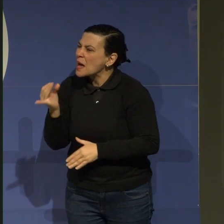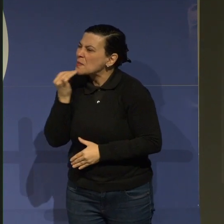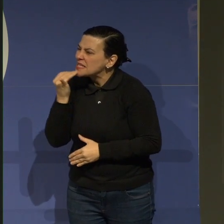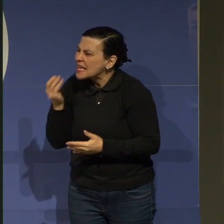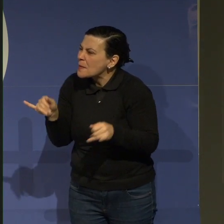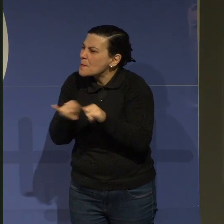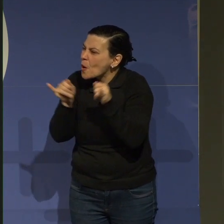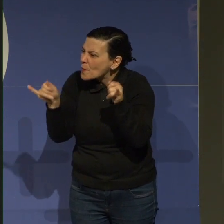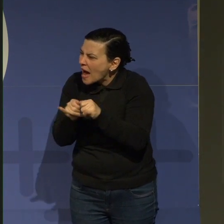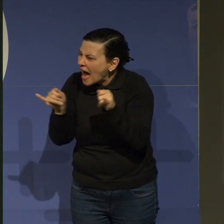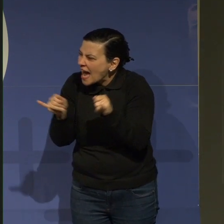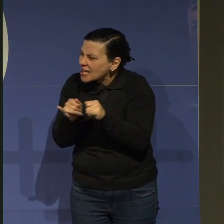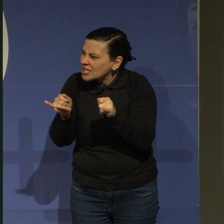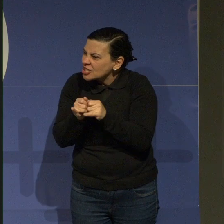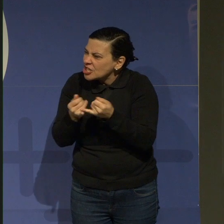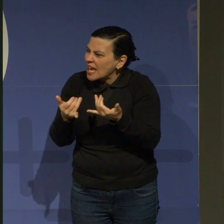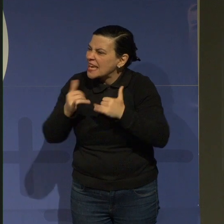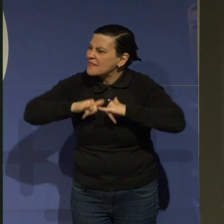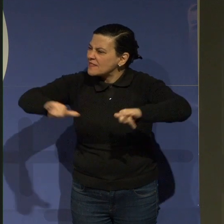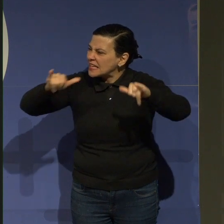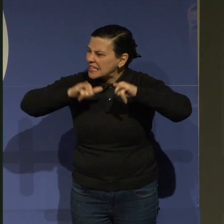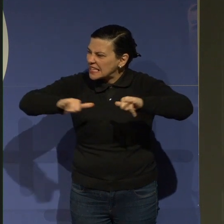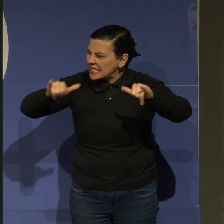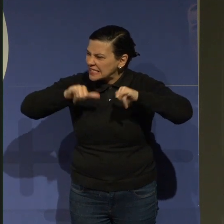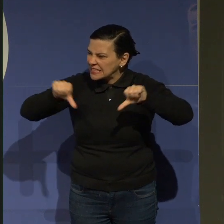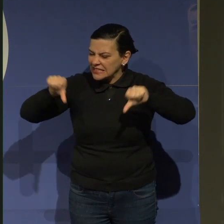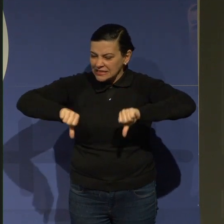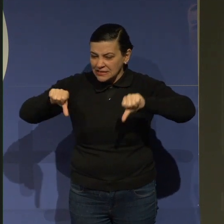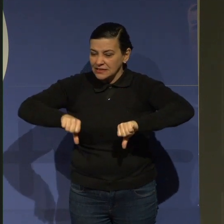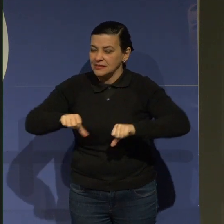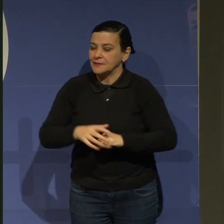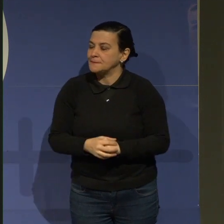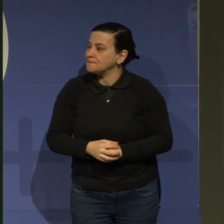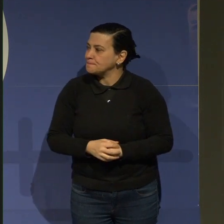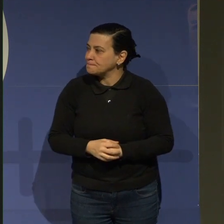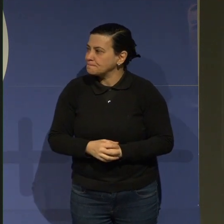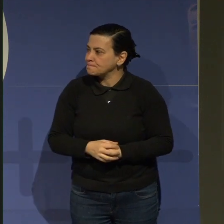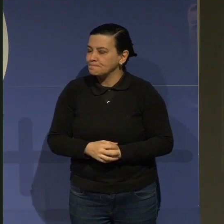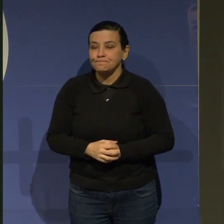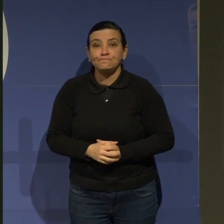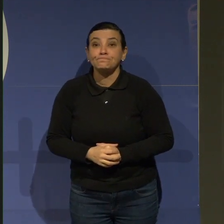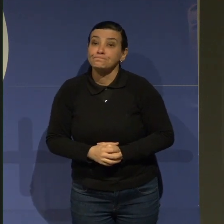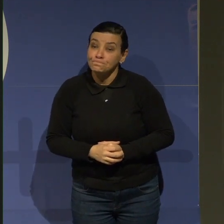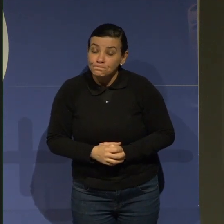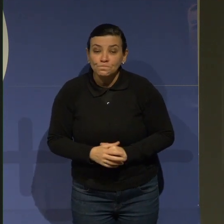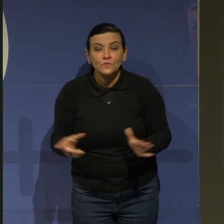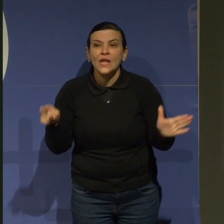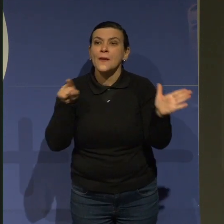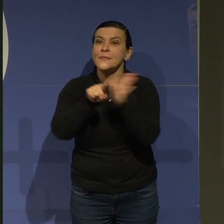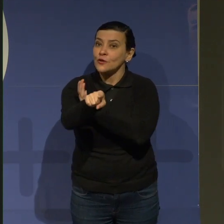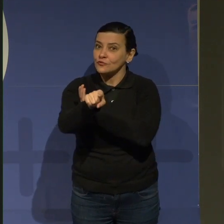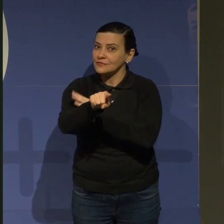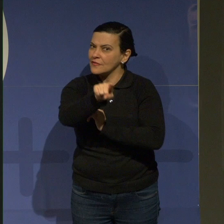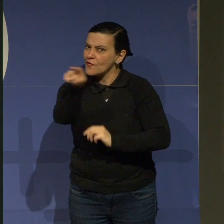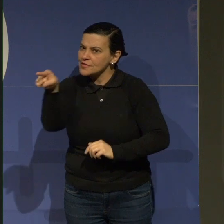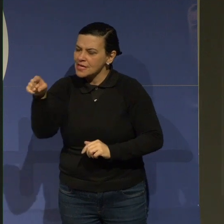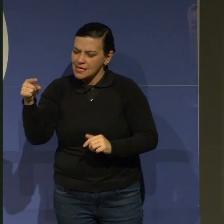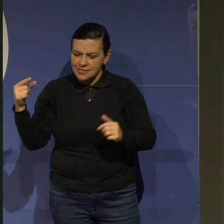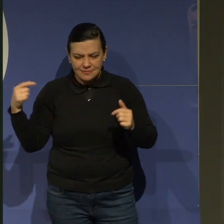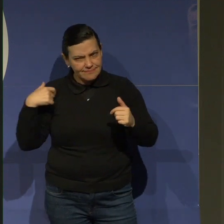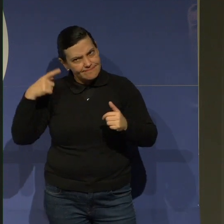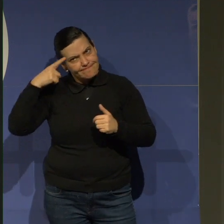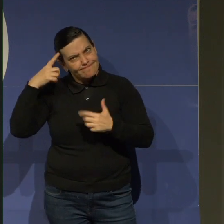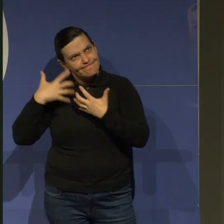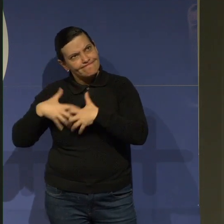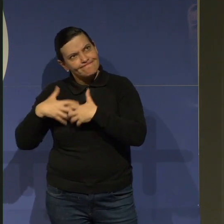ou aterrorizando, fazendo um mau uso das redes sociais. E aí eu pergunto, vocês devem estar se perguntando, ok,